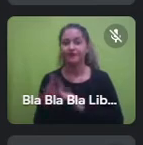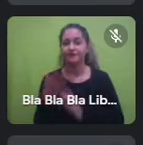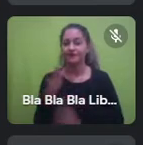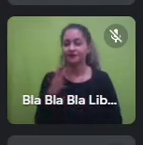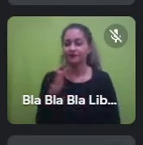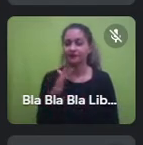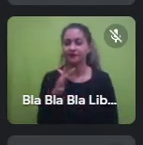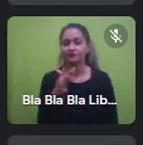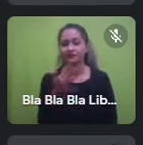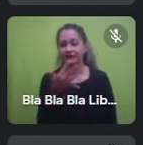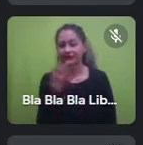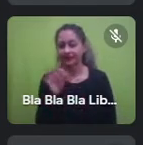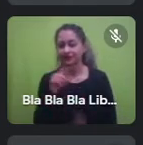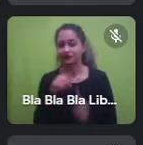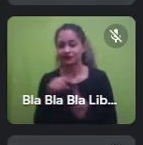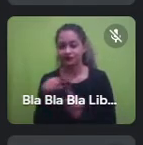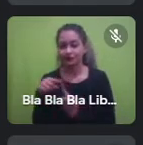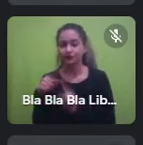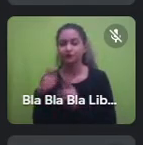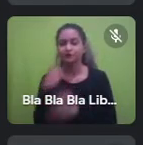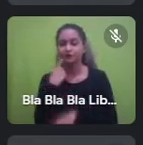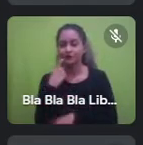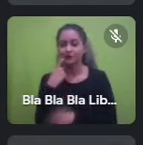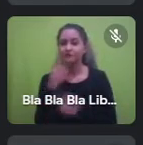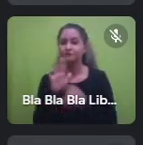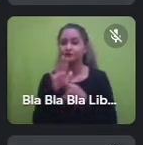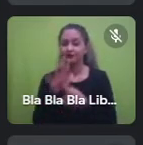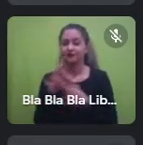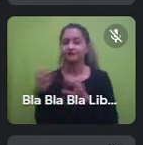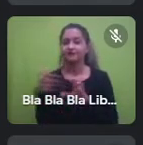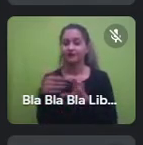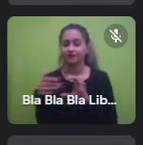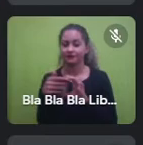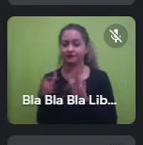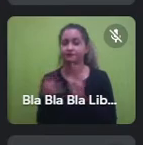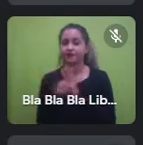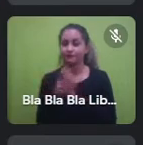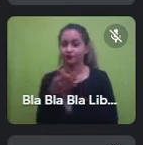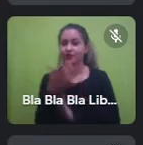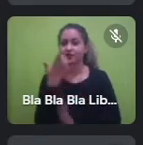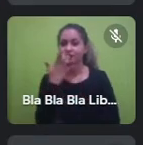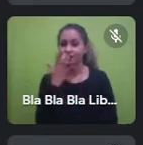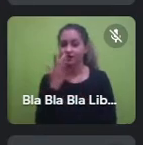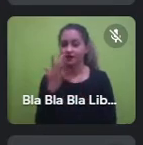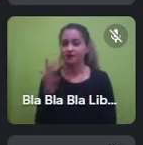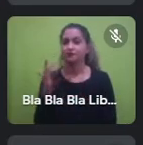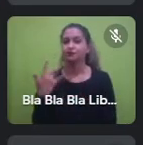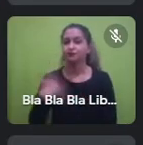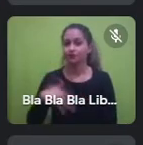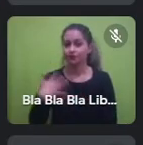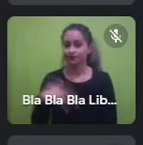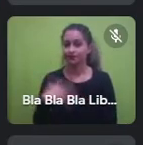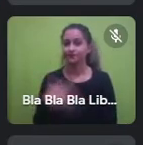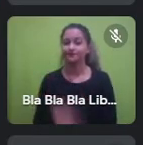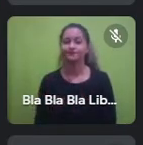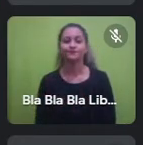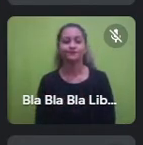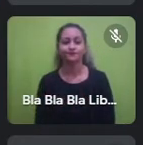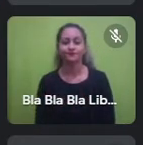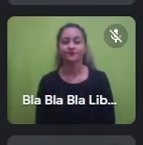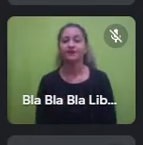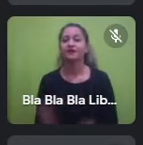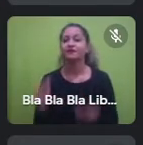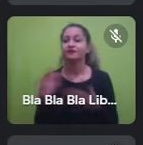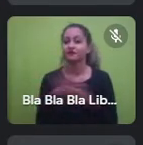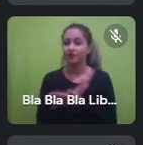10 indivíduos apresentaram essa característica do rim dourado, olha só. E alguns